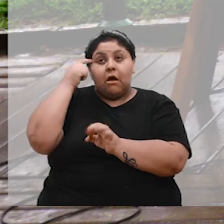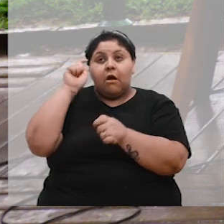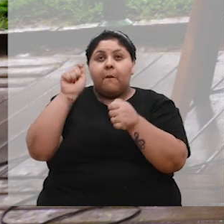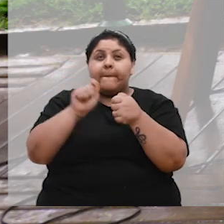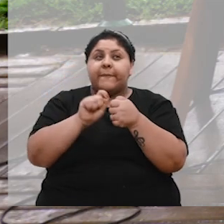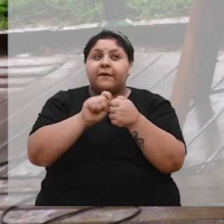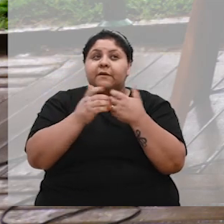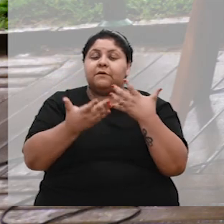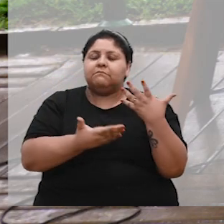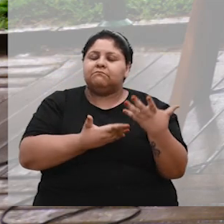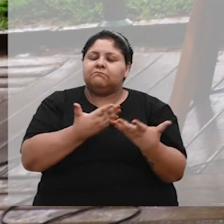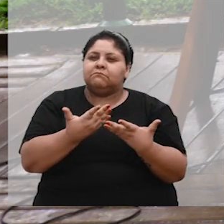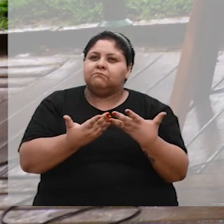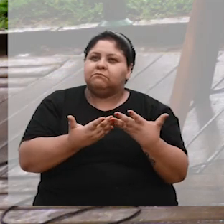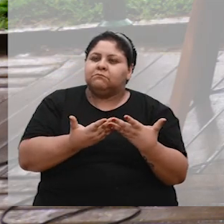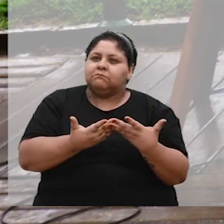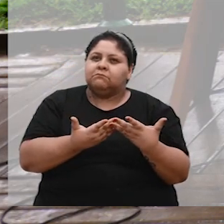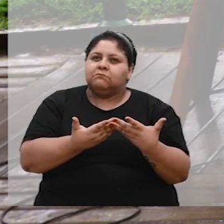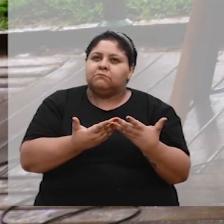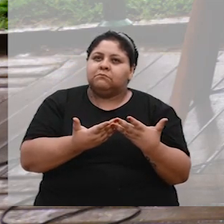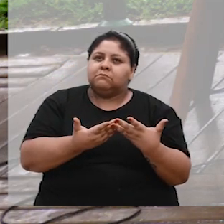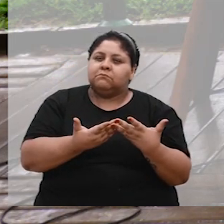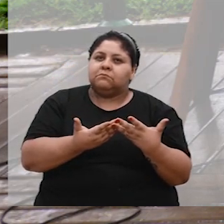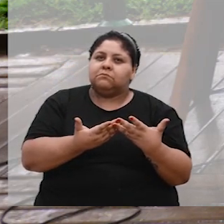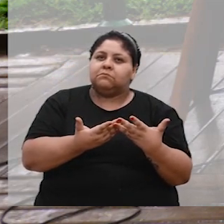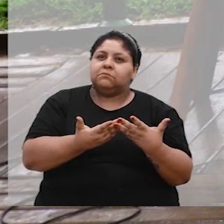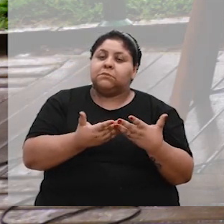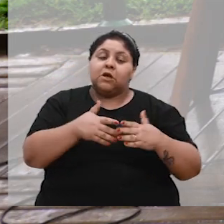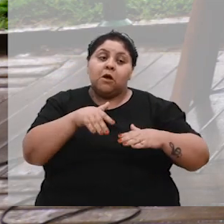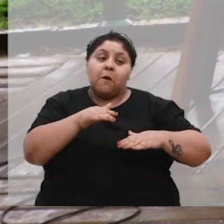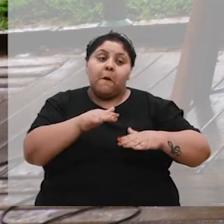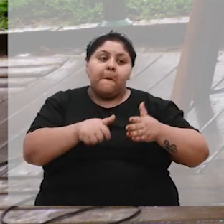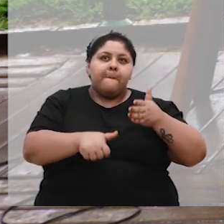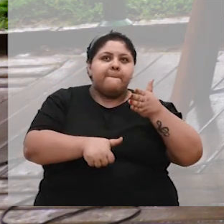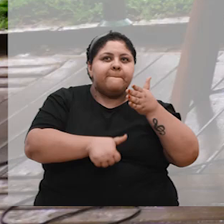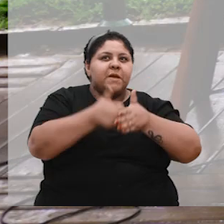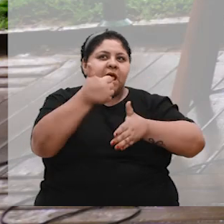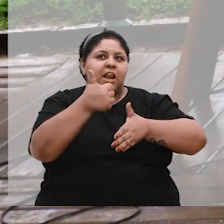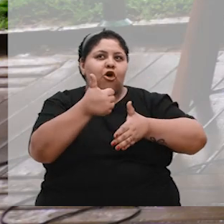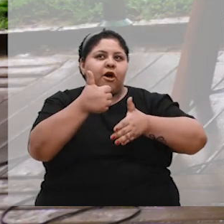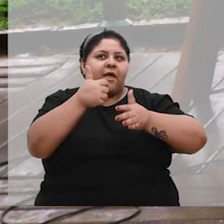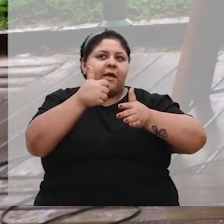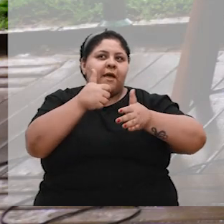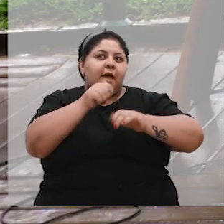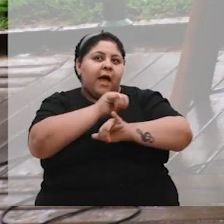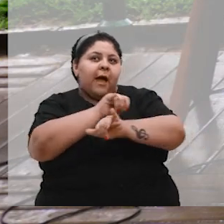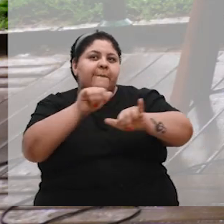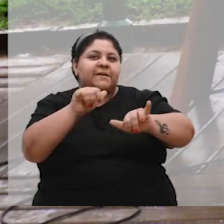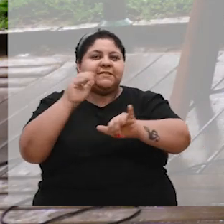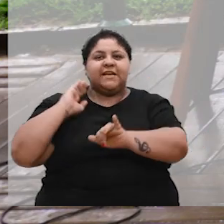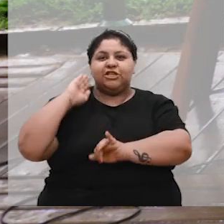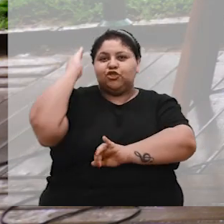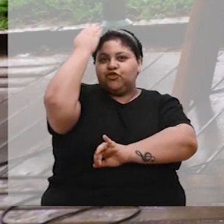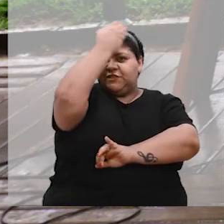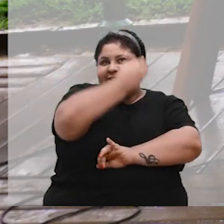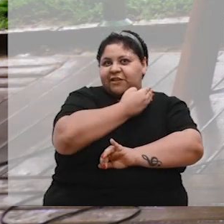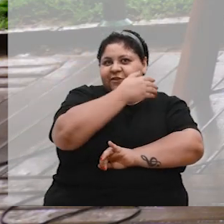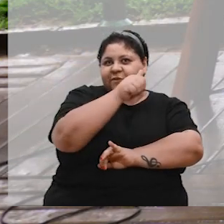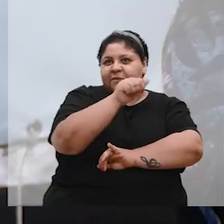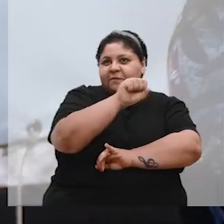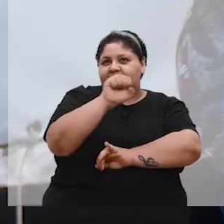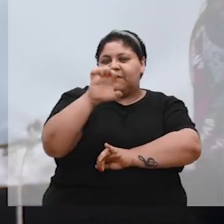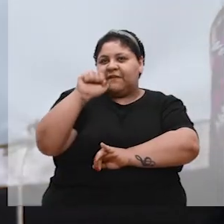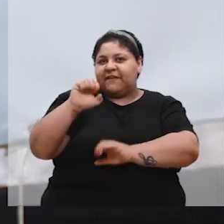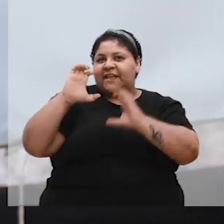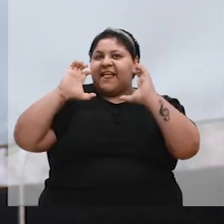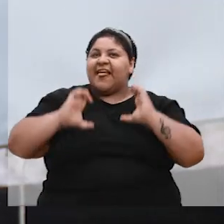algo para tornar ainda mais evidente a mensagem de São Francisco de Assis. Ética do